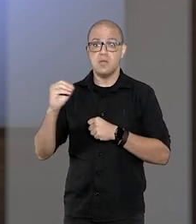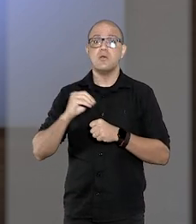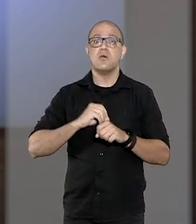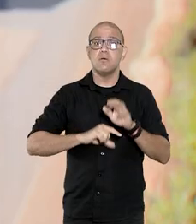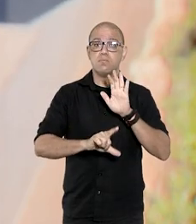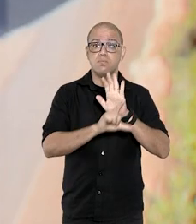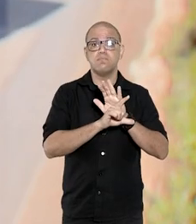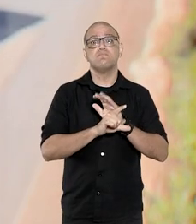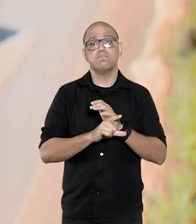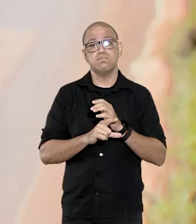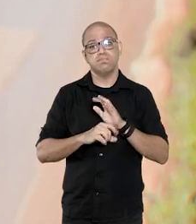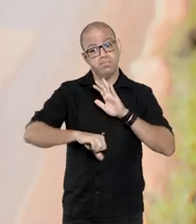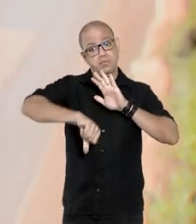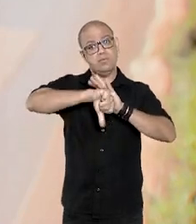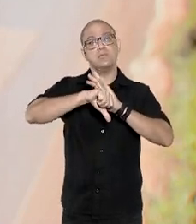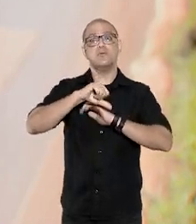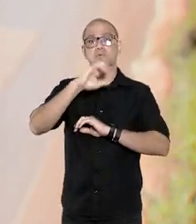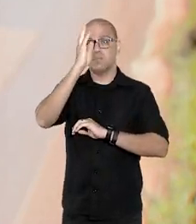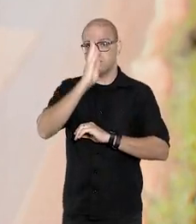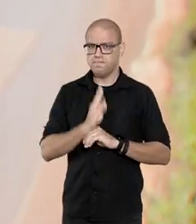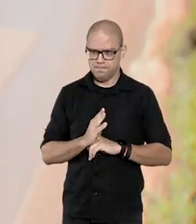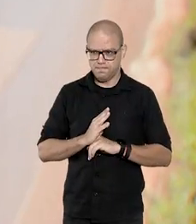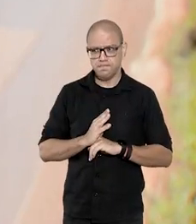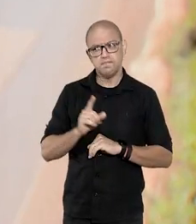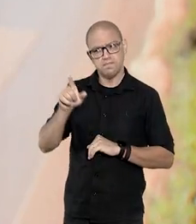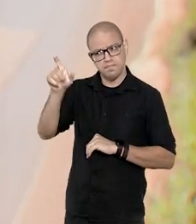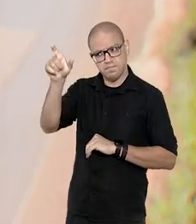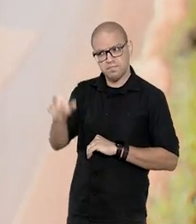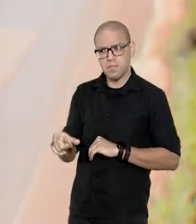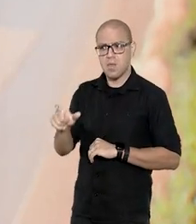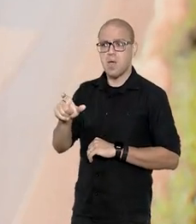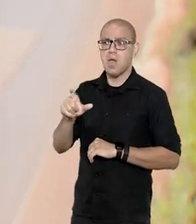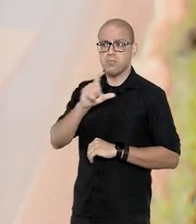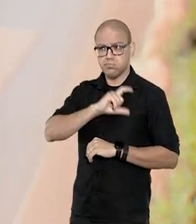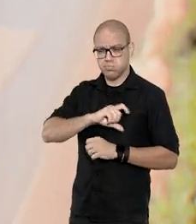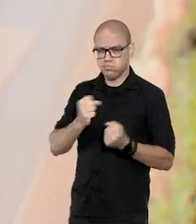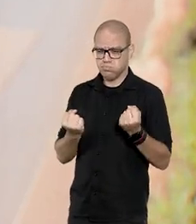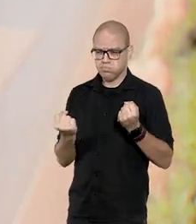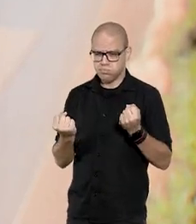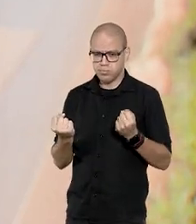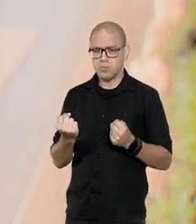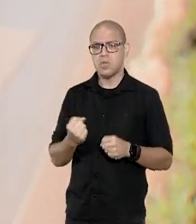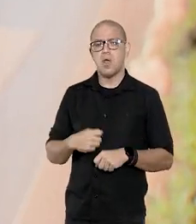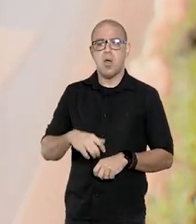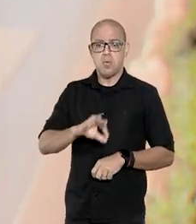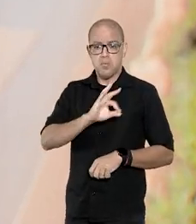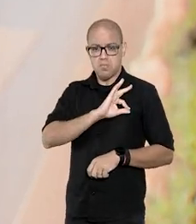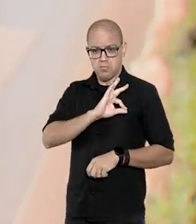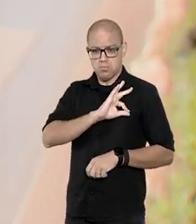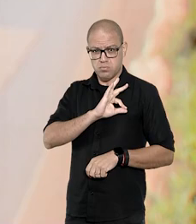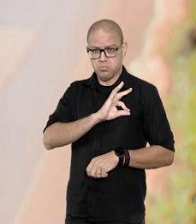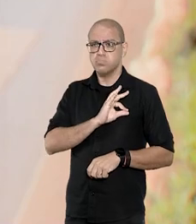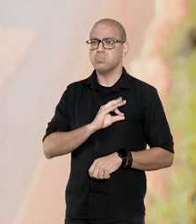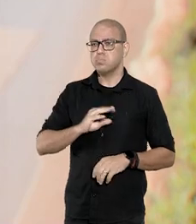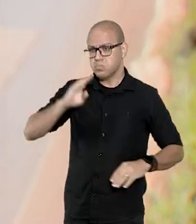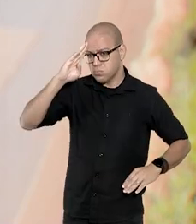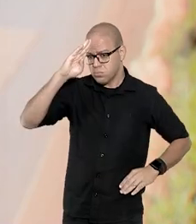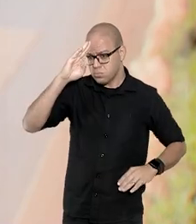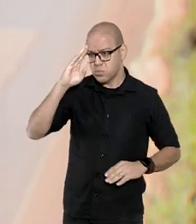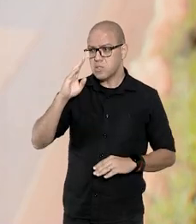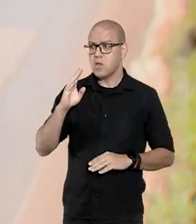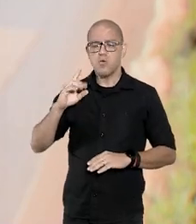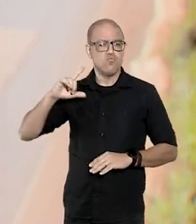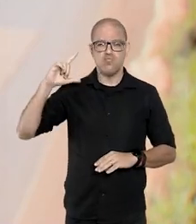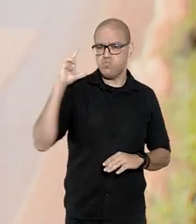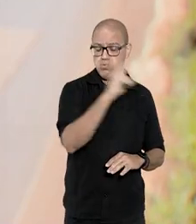Brasileiro. No caso analisado, o motorista foi abordado por viaturas da polícia militar e desobedeceu a ordem de parada